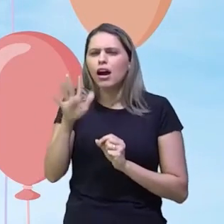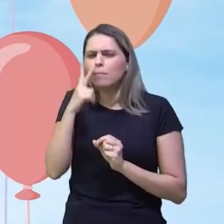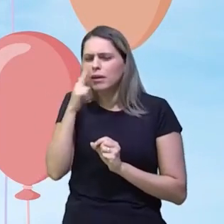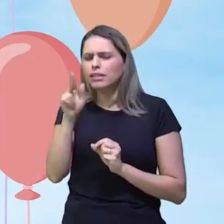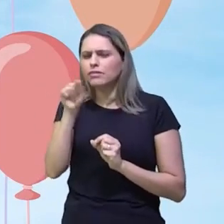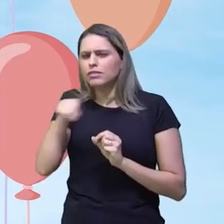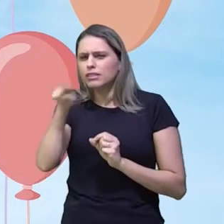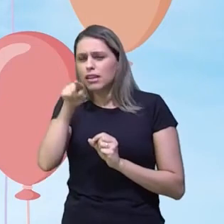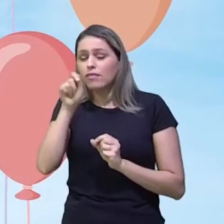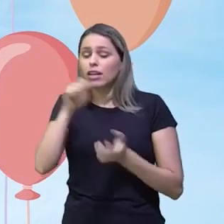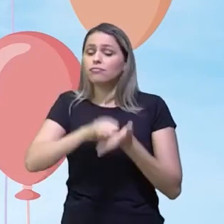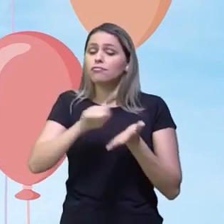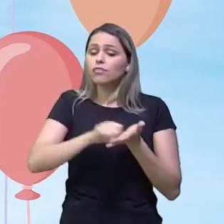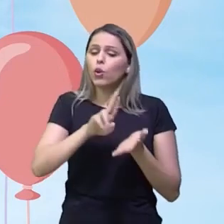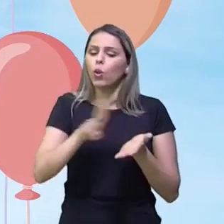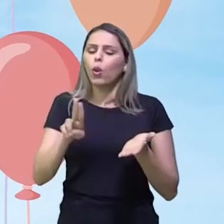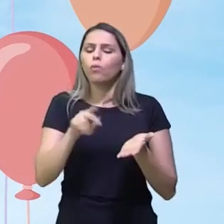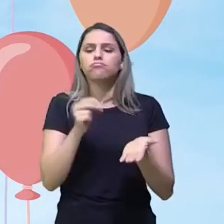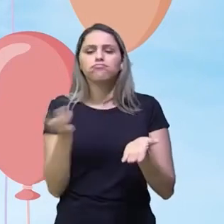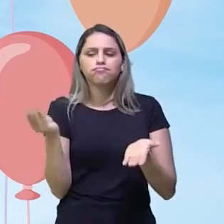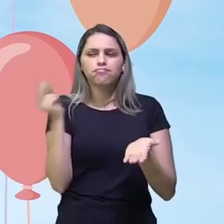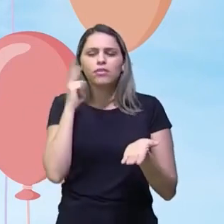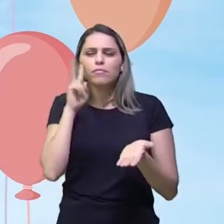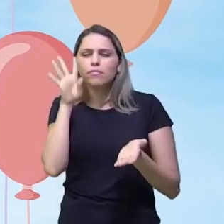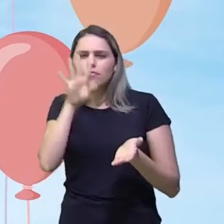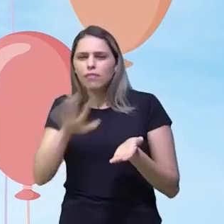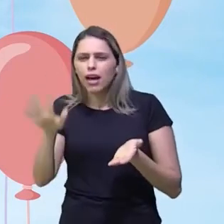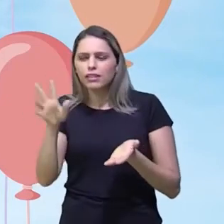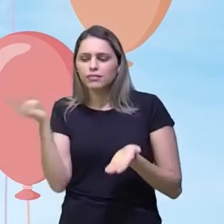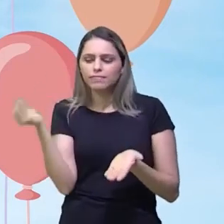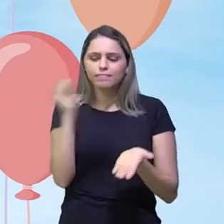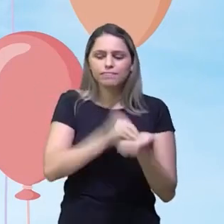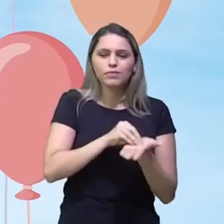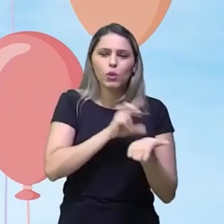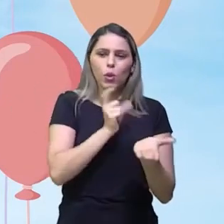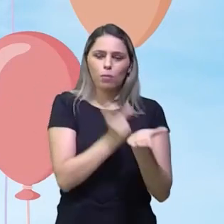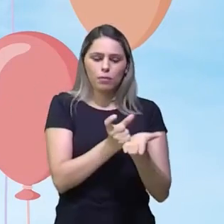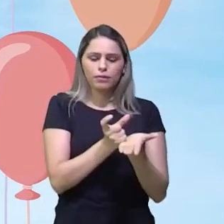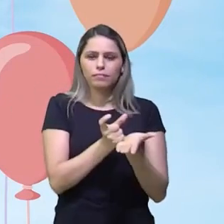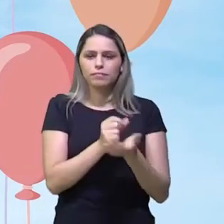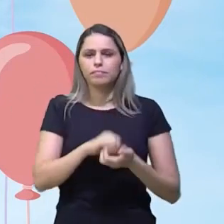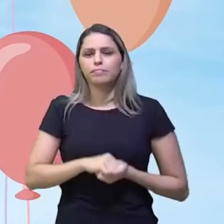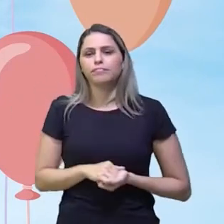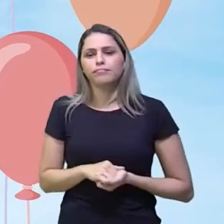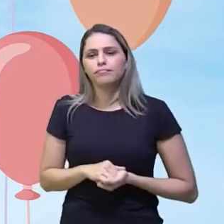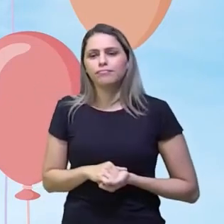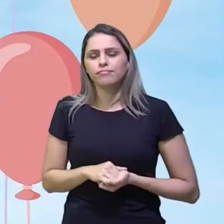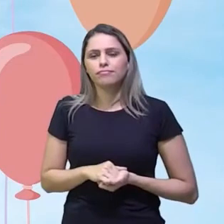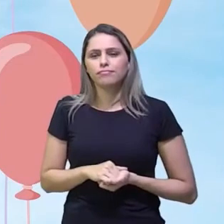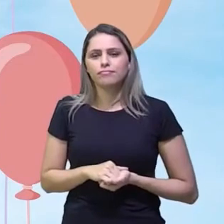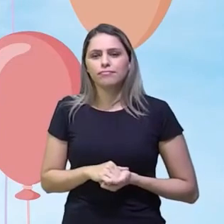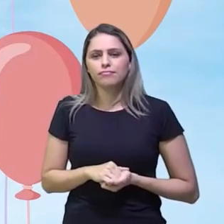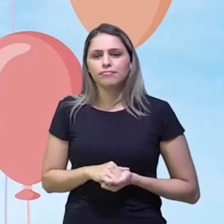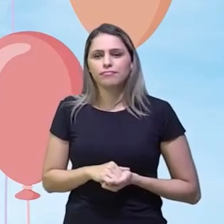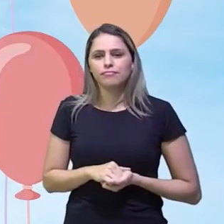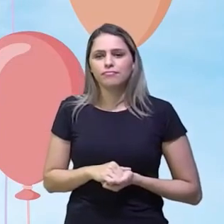você vai escrever aí no seu caderno. Preste bastante atenção no som que vai sair da minha boca. Deixa eu ver por onde eu vou